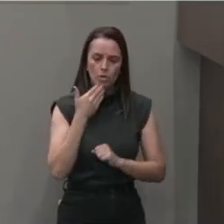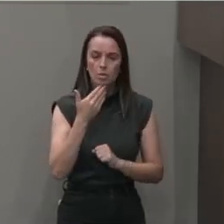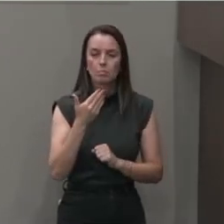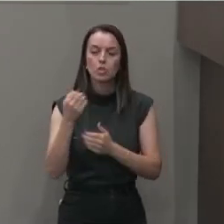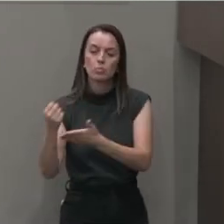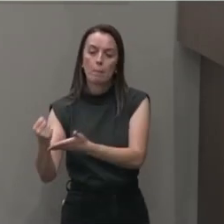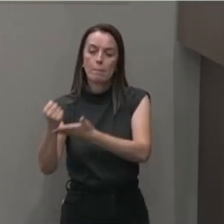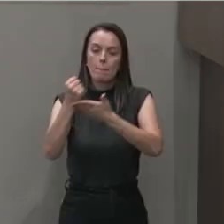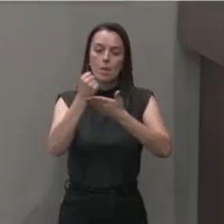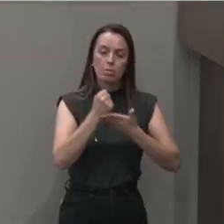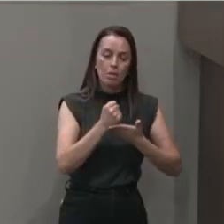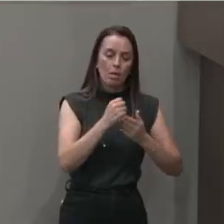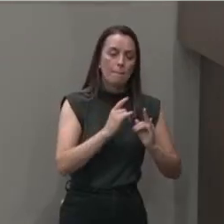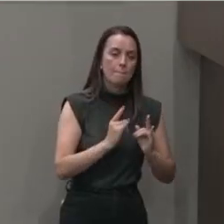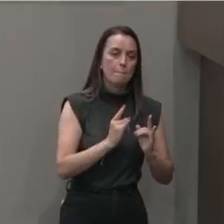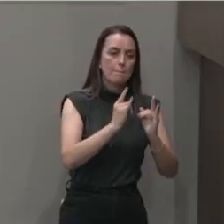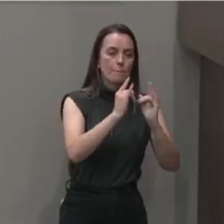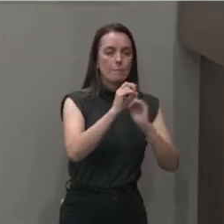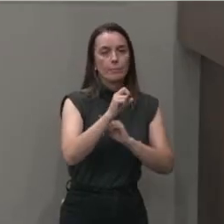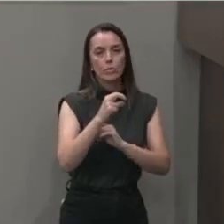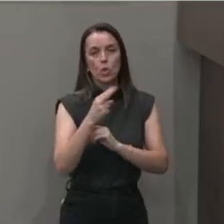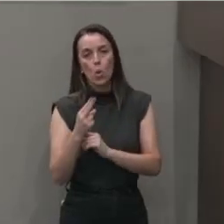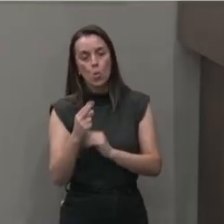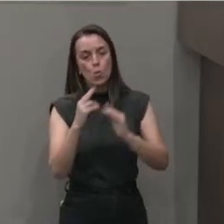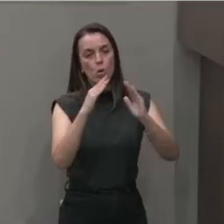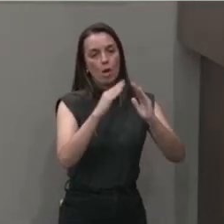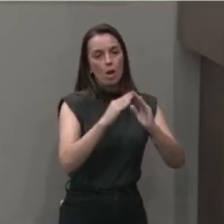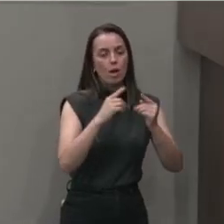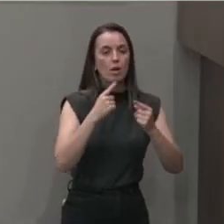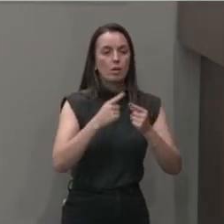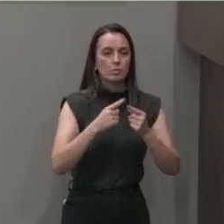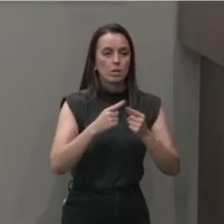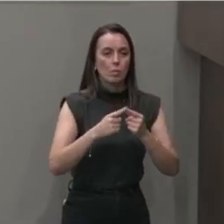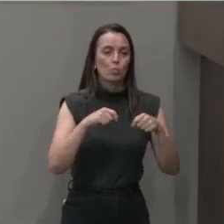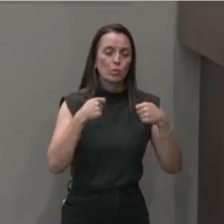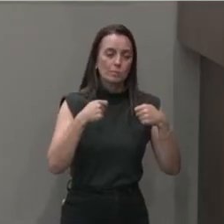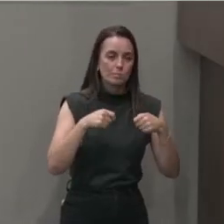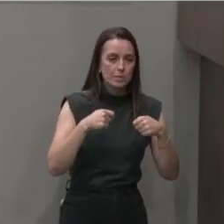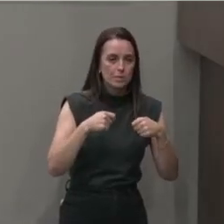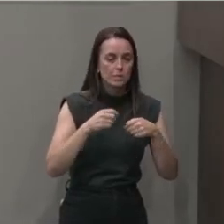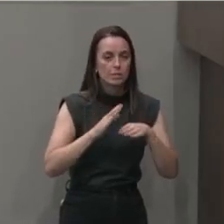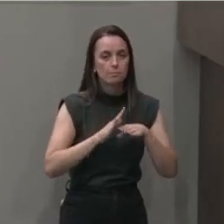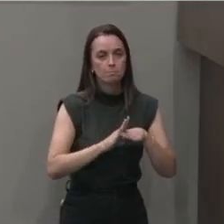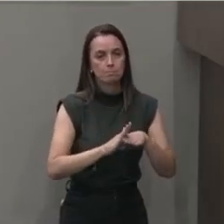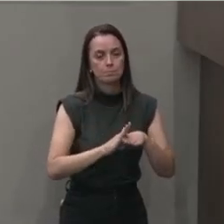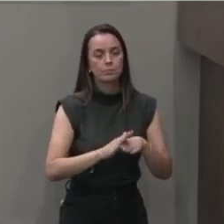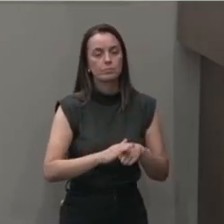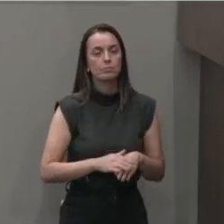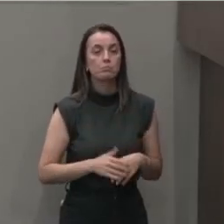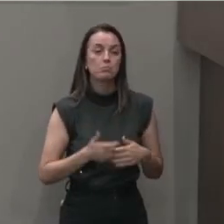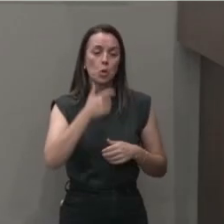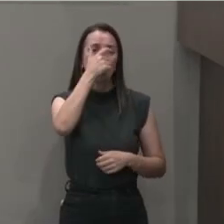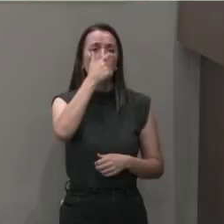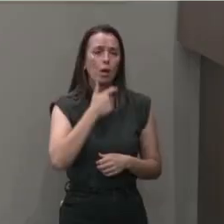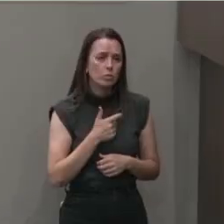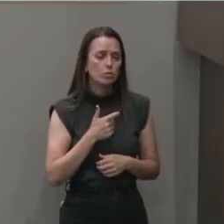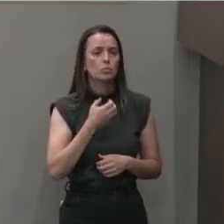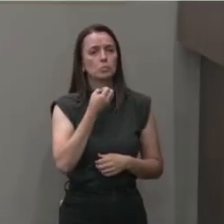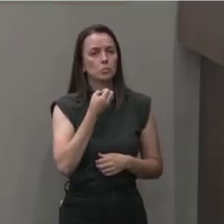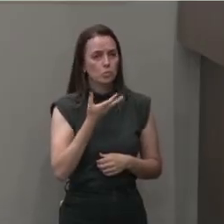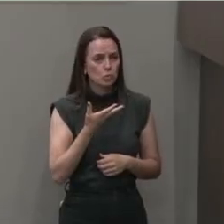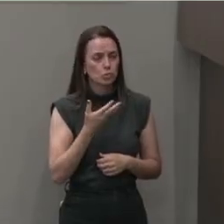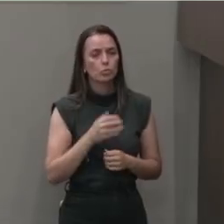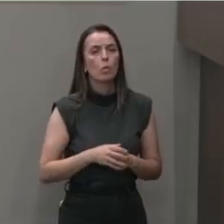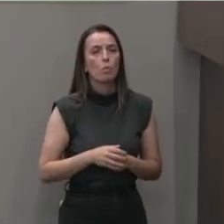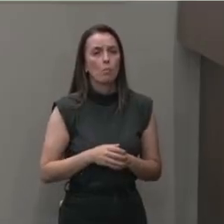por exemplo, né, na sua casa, porque estão em condições. Então, eu acho que ficou bem protegido o